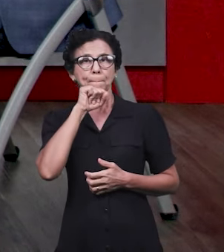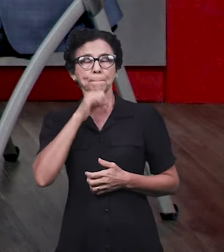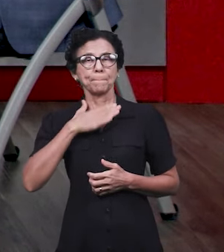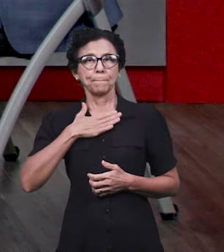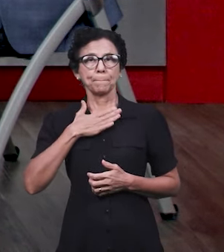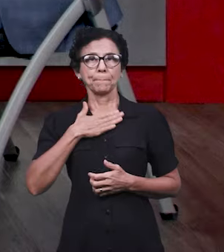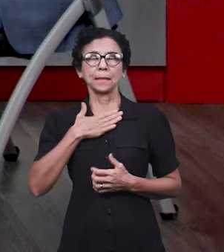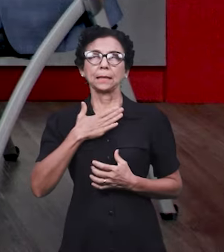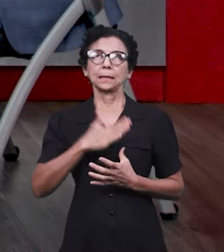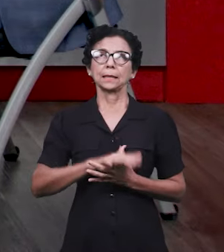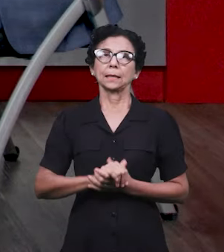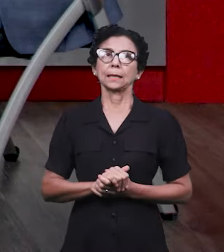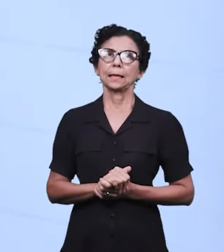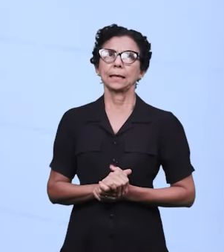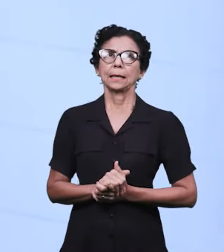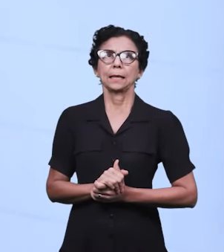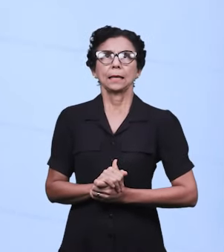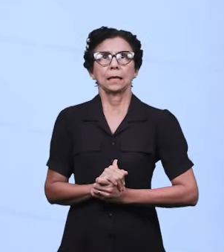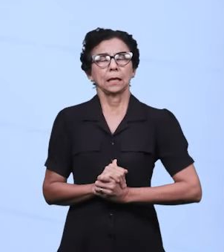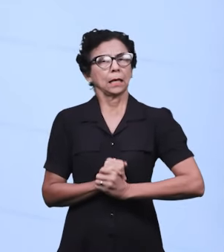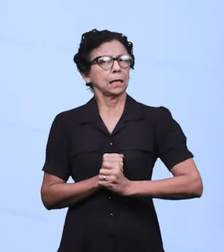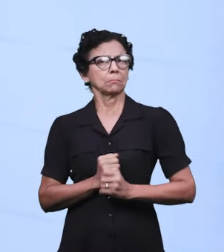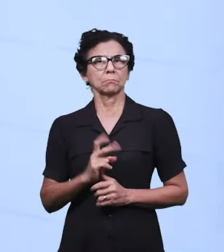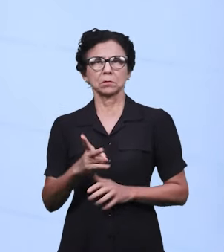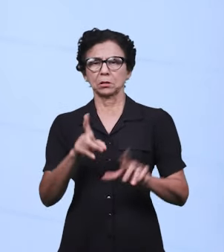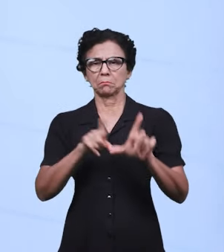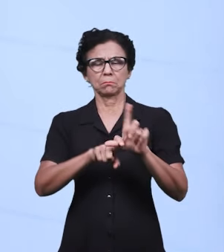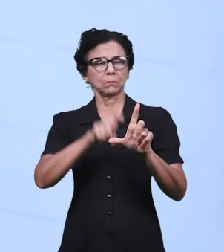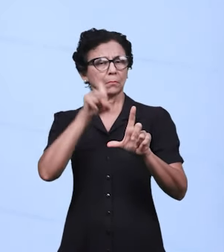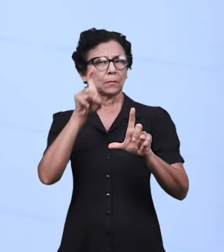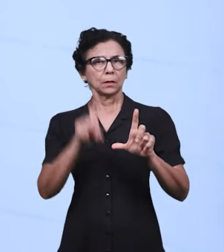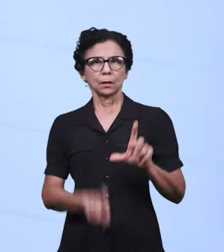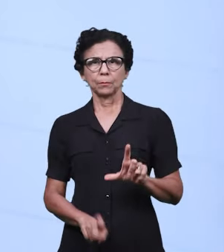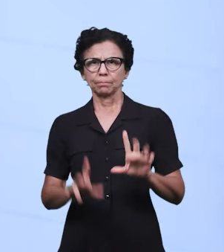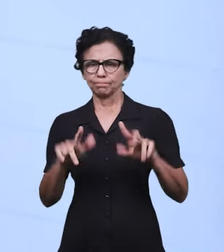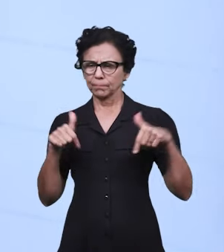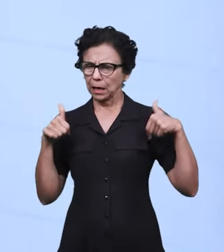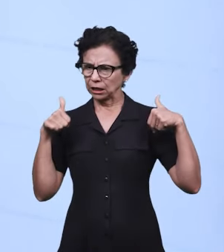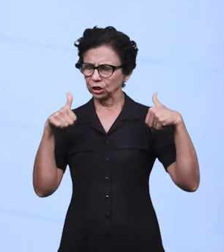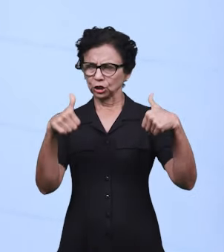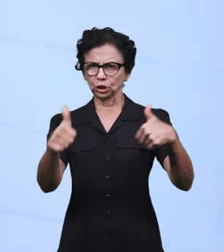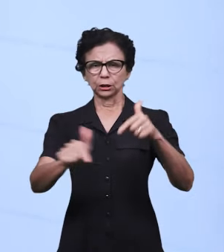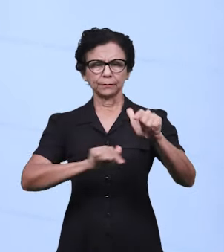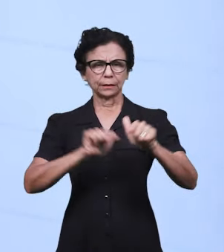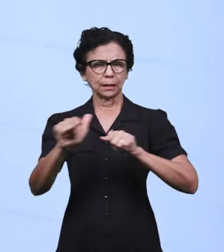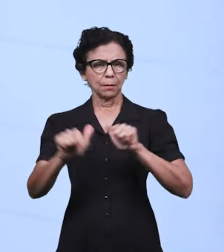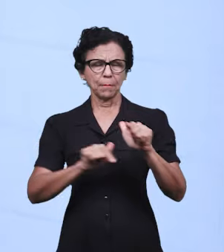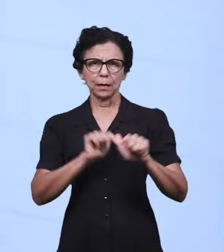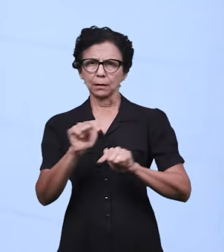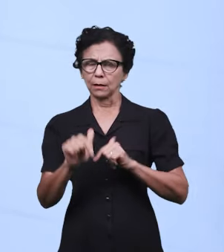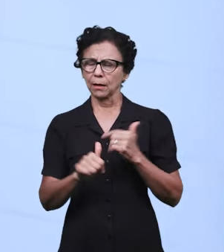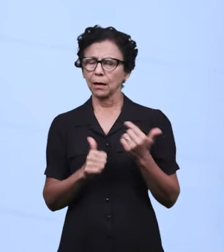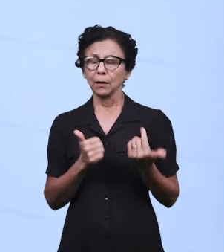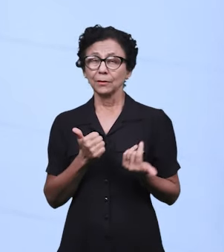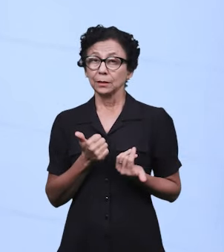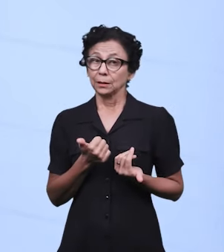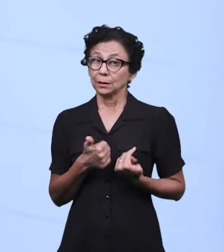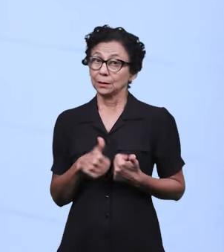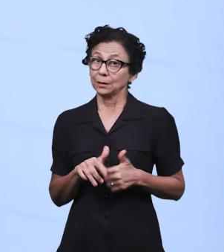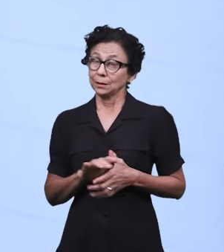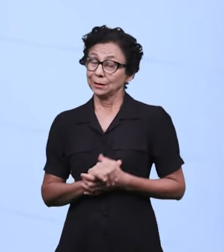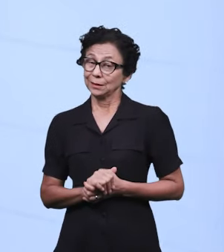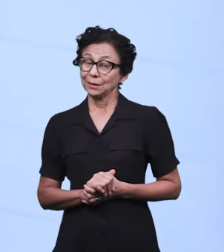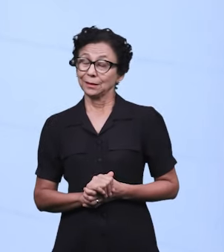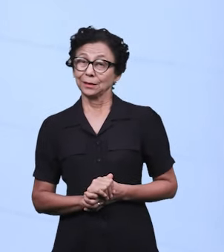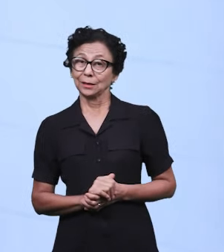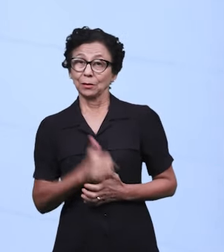assim, muito independente, muito ativa. Então, para ela ficar na dependência de alguém, para ela era